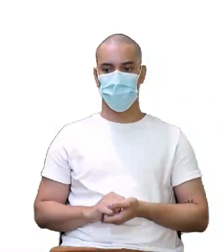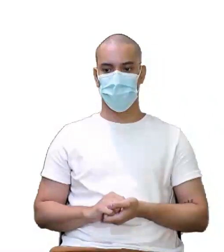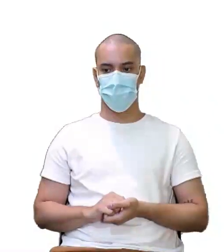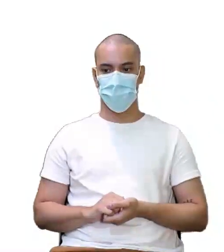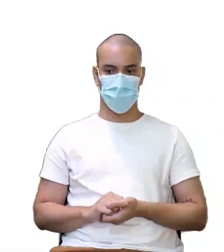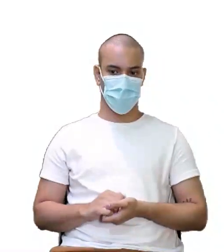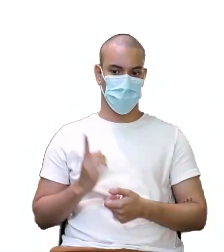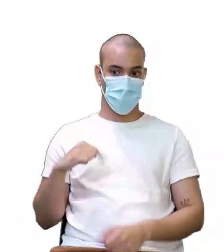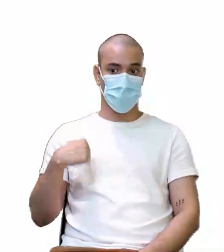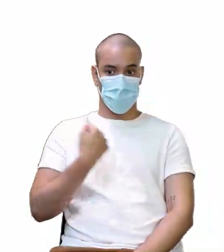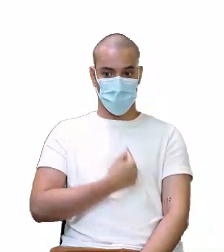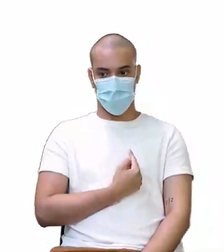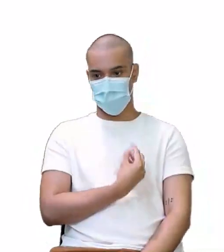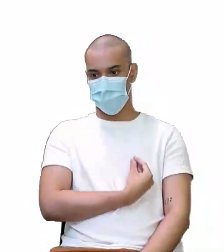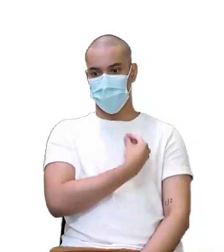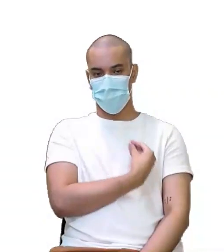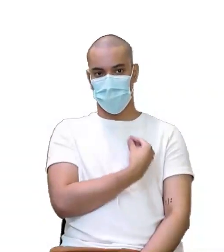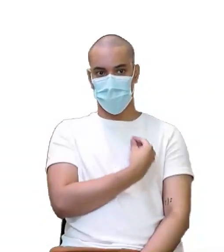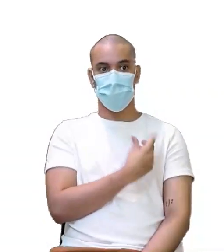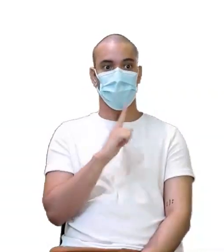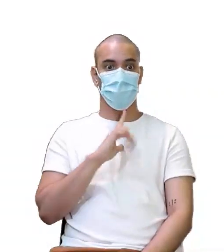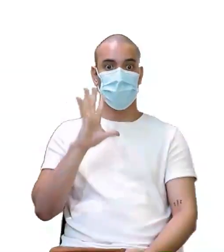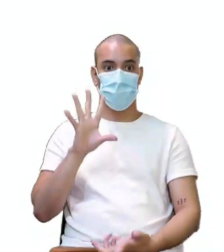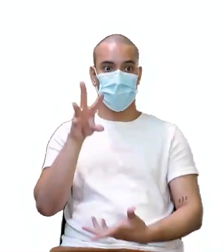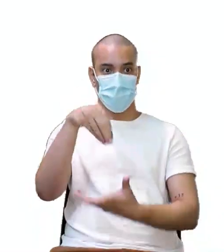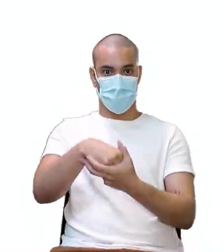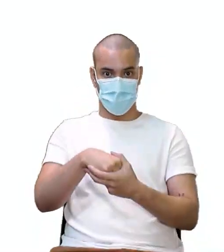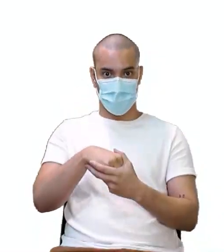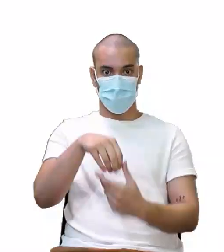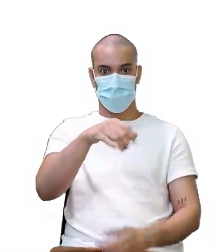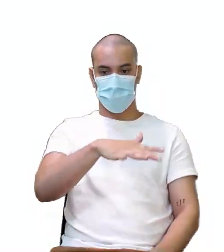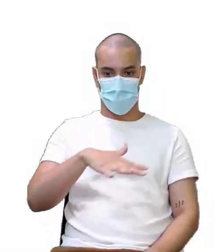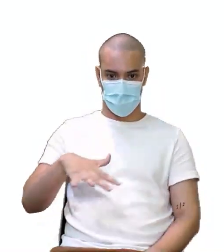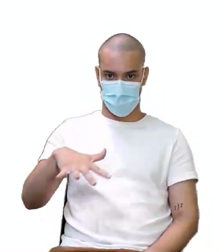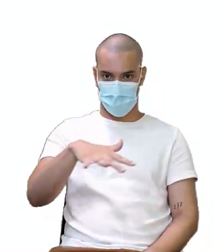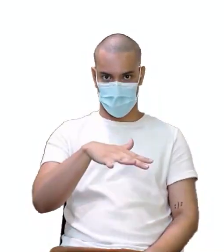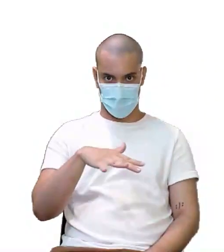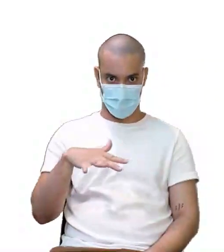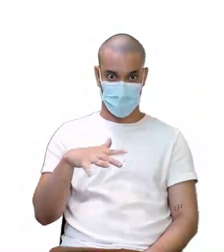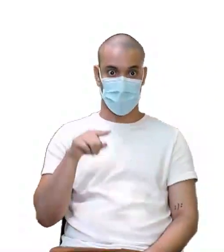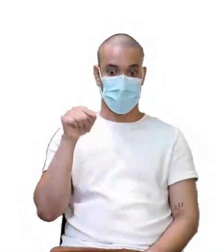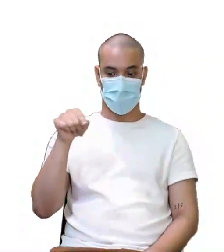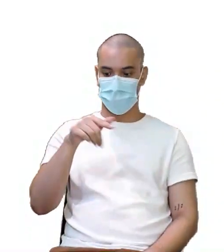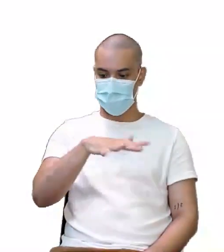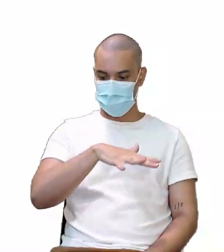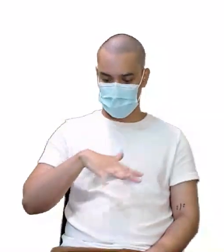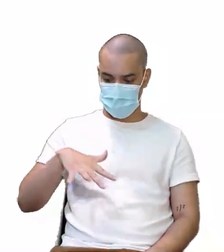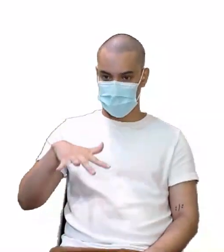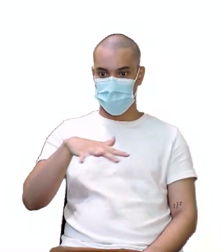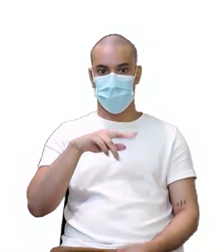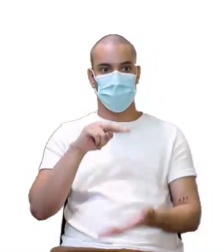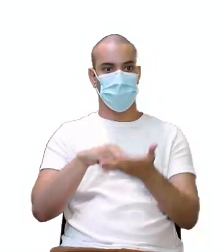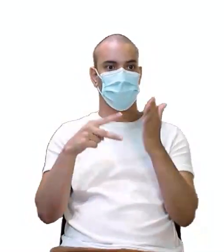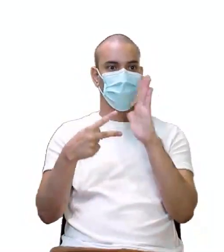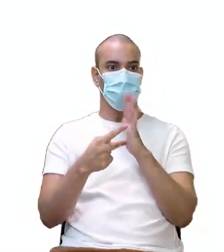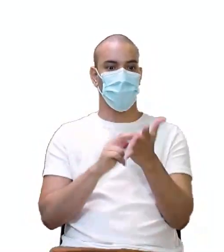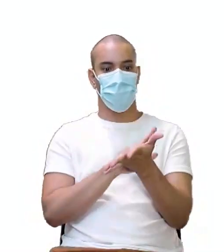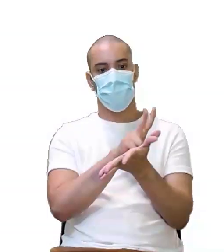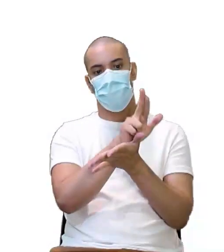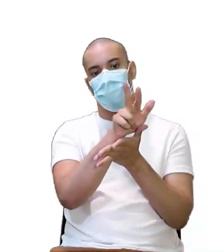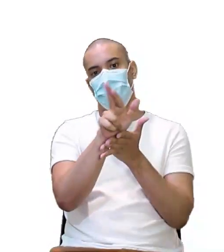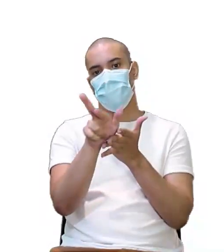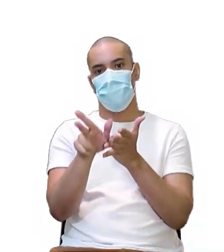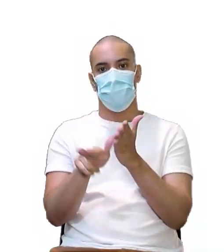Bom, nós somos seres vivos, nós estamos inseridos dentro de um ambiente. Esse ambiente ele é dotado de vários